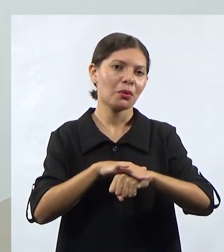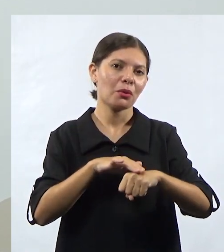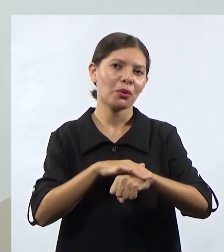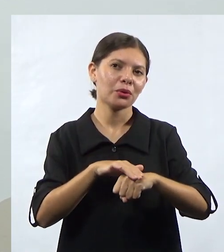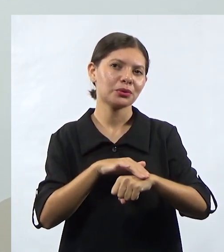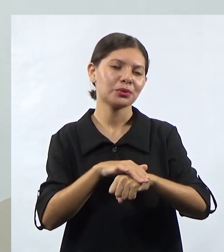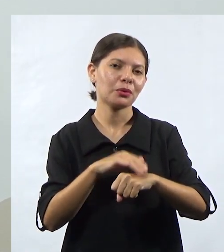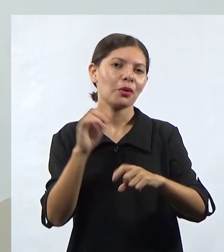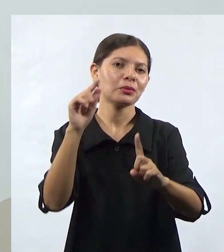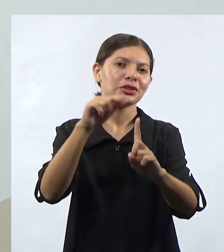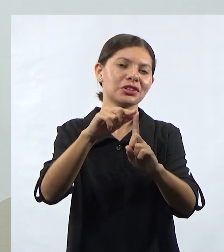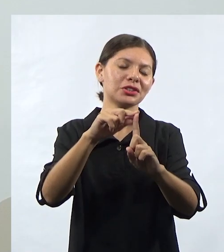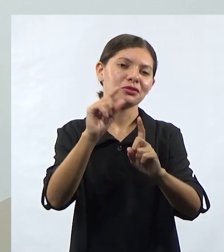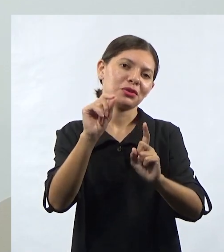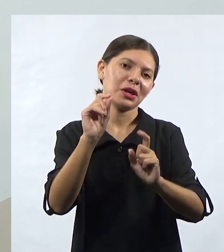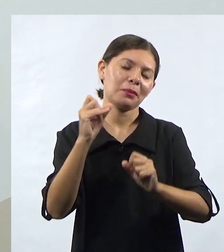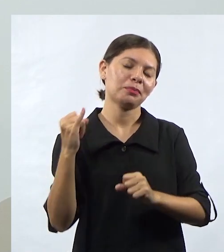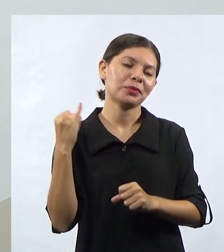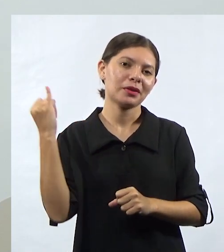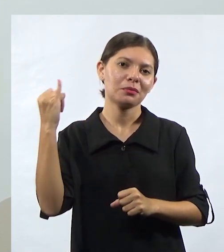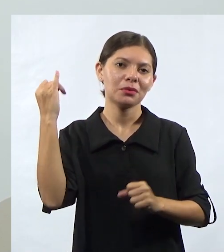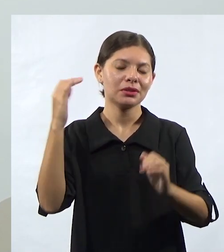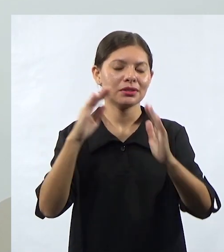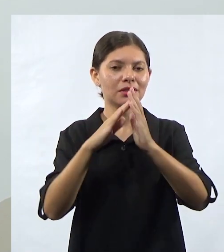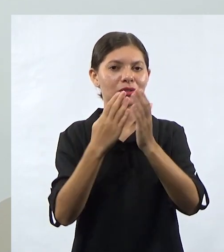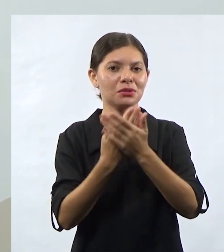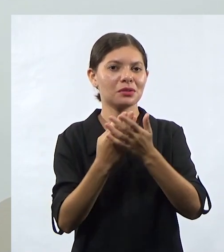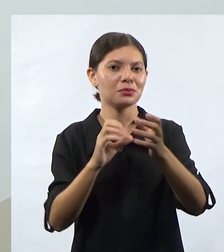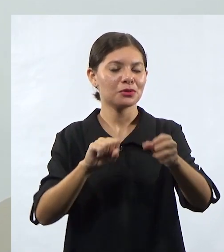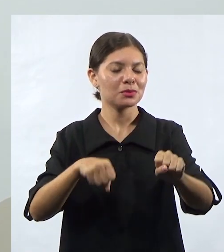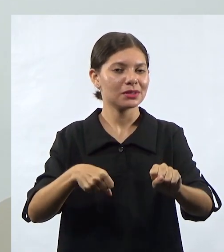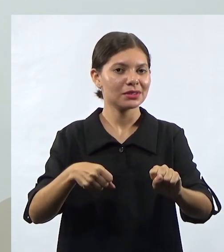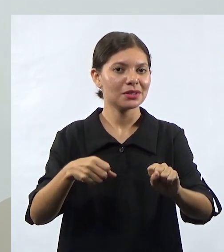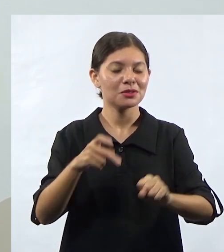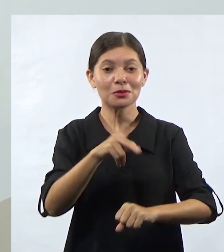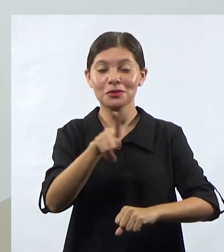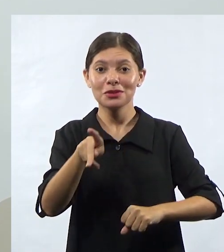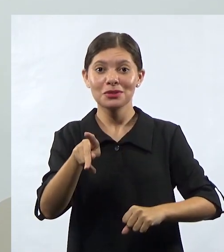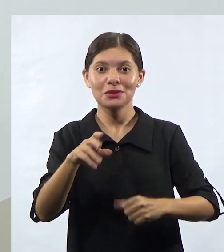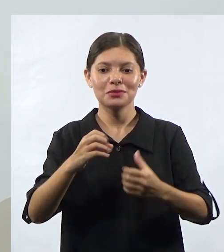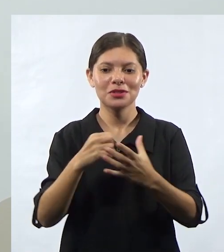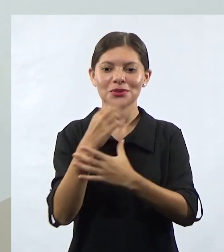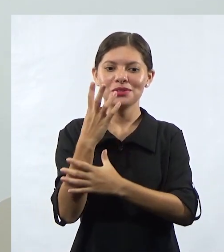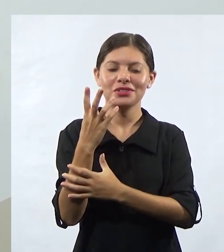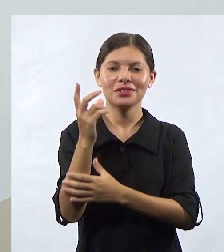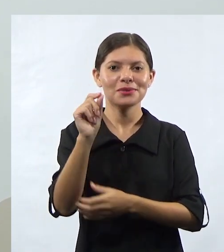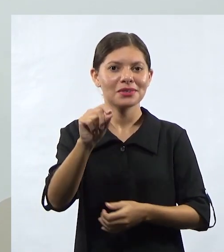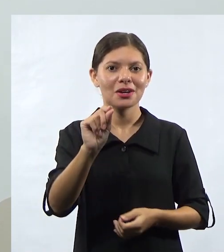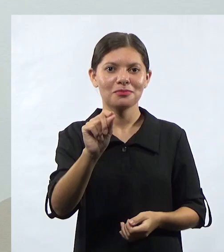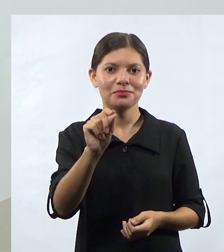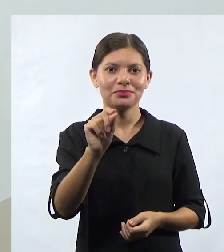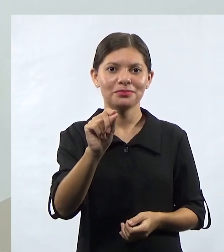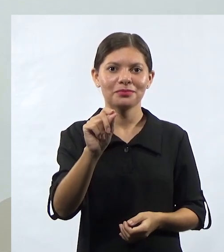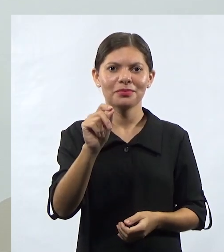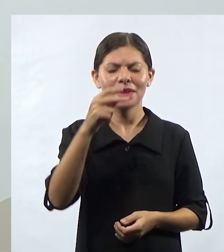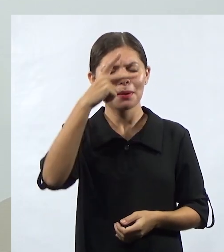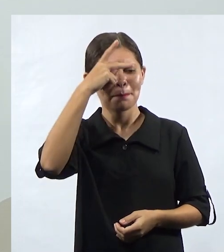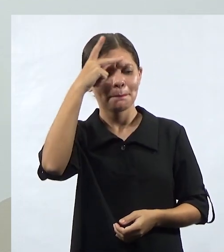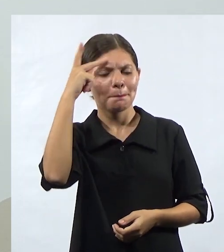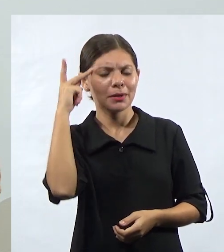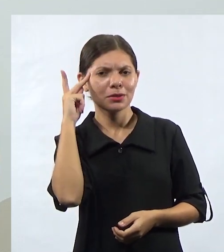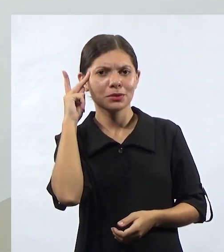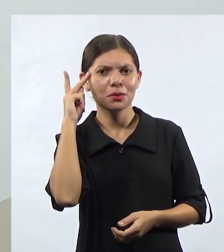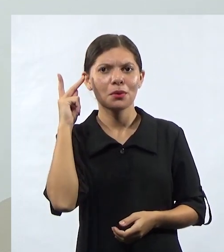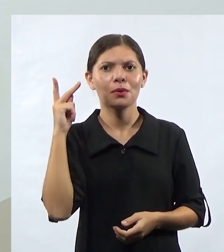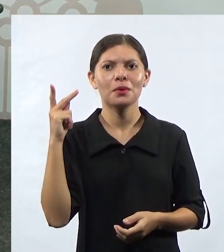era discutir a importância da escola para a formação dos professores. Mas o que surgiu foi que as pessoas, elas têm